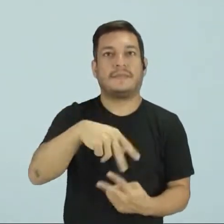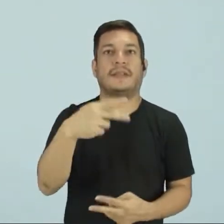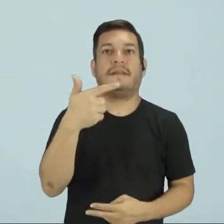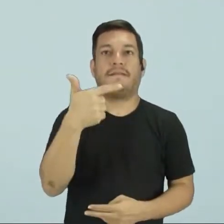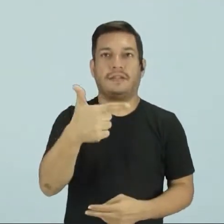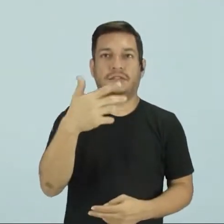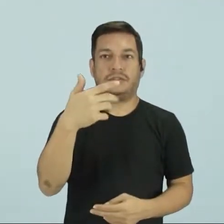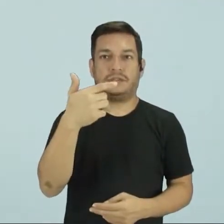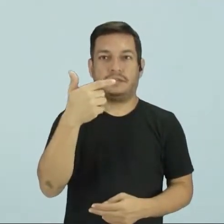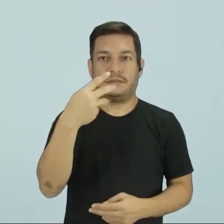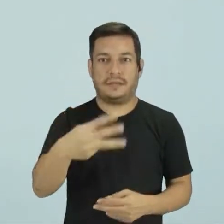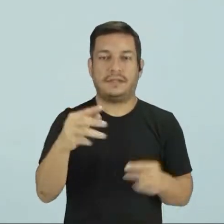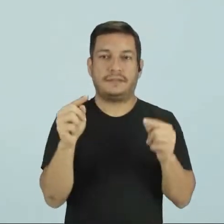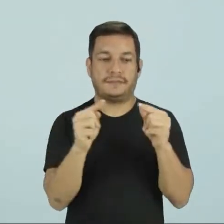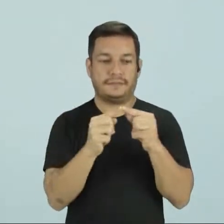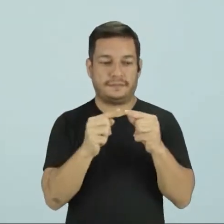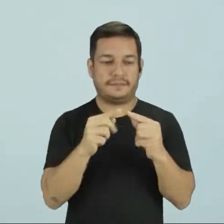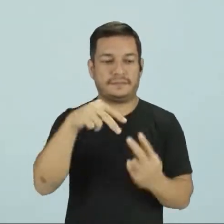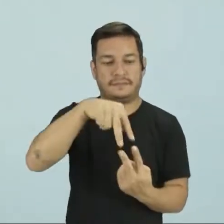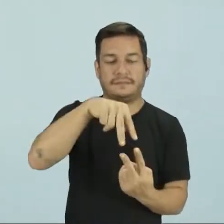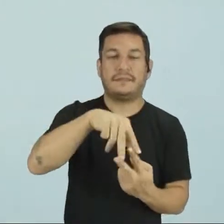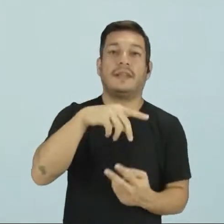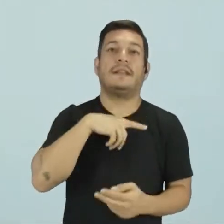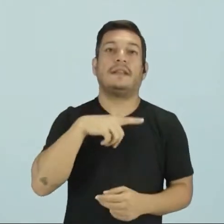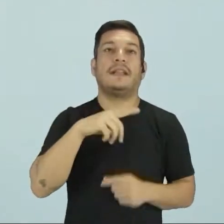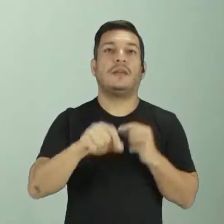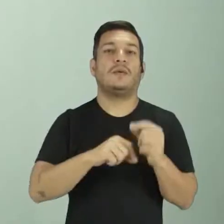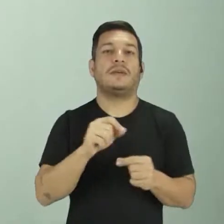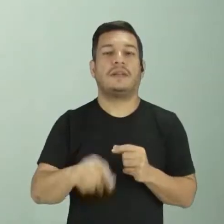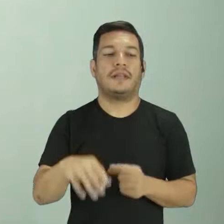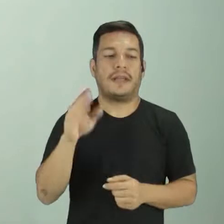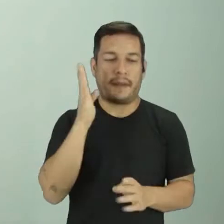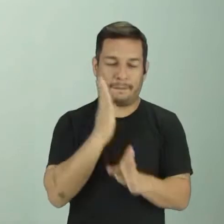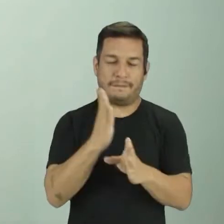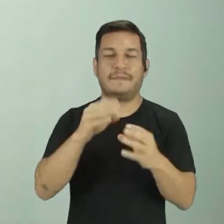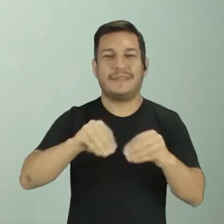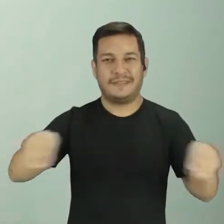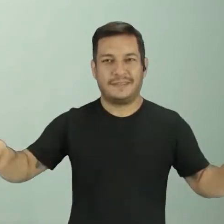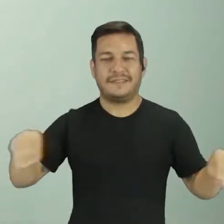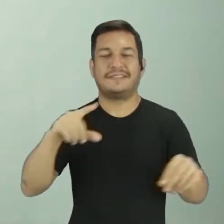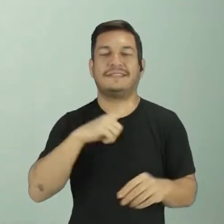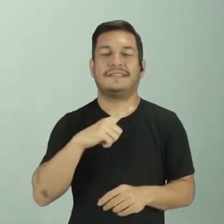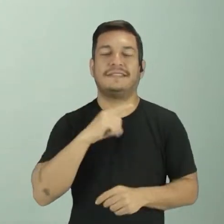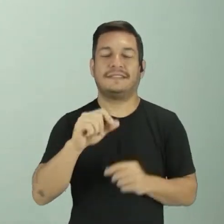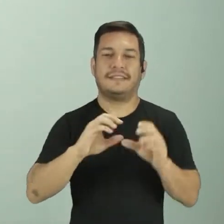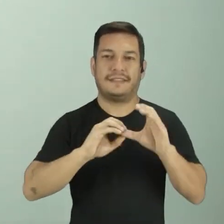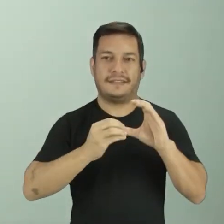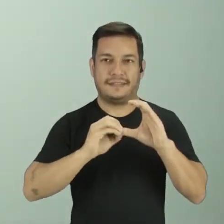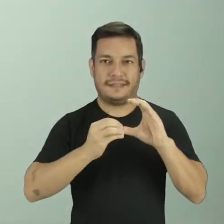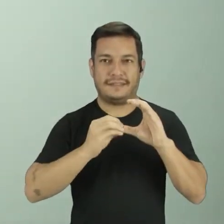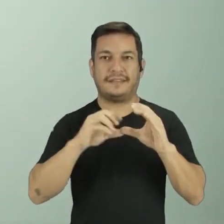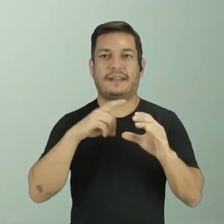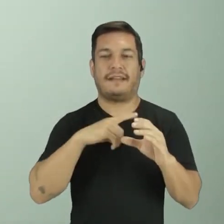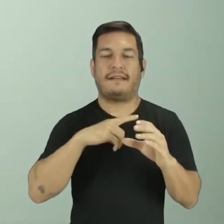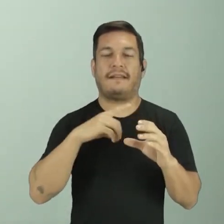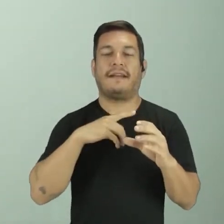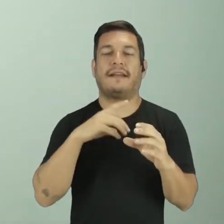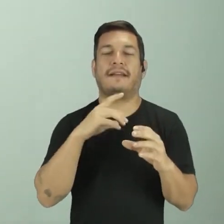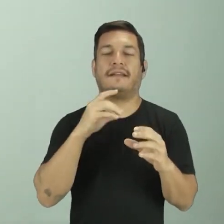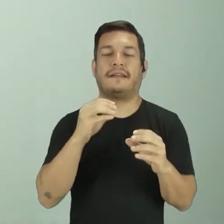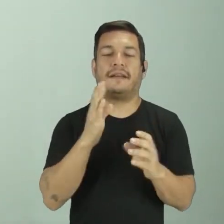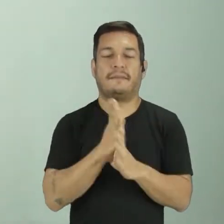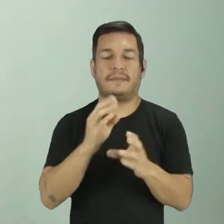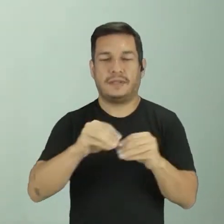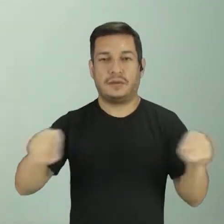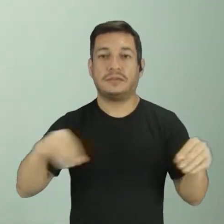de cromossomos, e quando a gente tem mitose, a gente vai produzir uma célula, quando a célula sofre mitose, ela vai